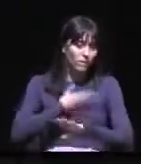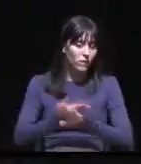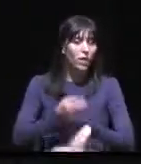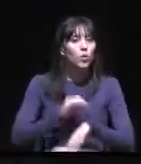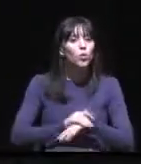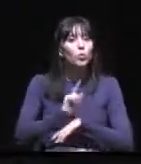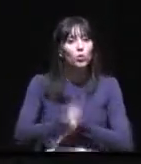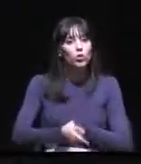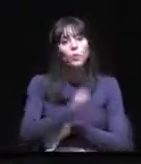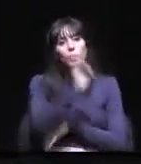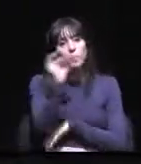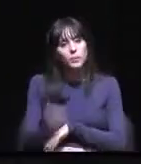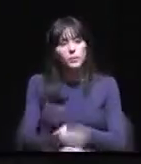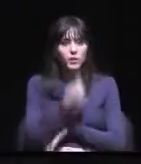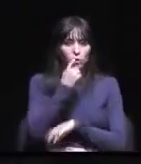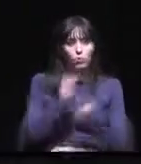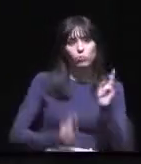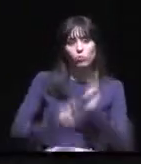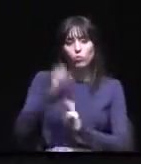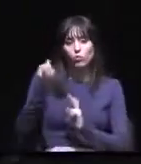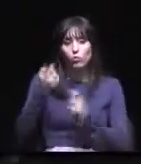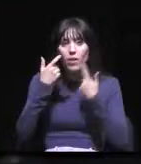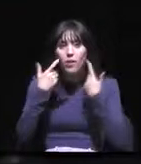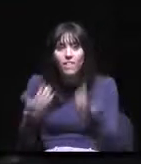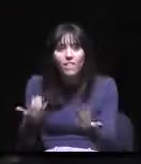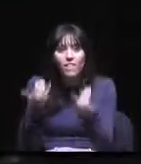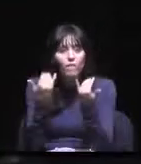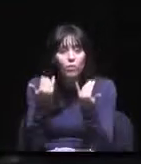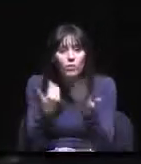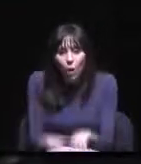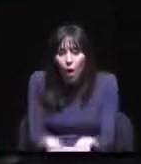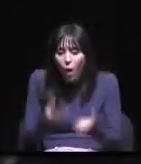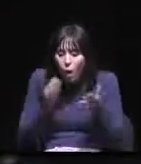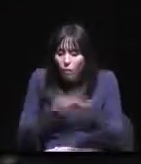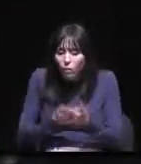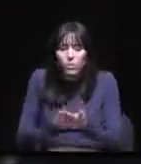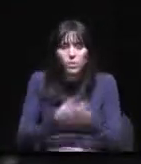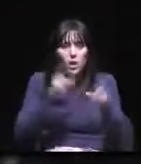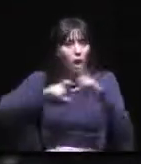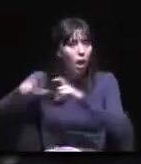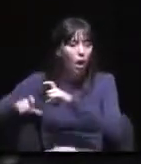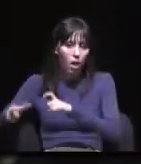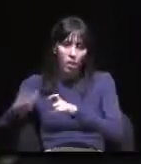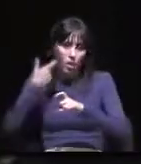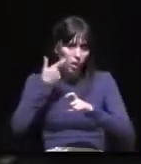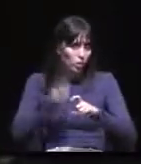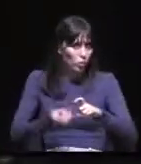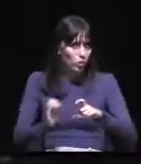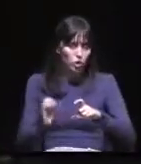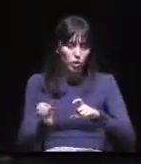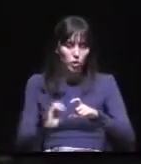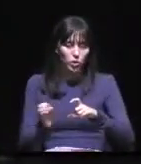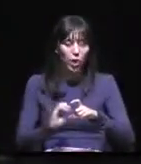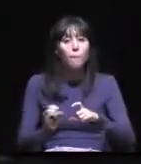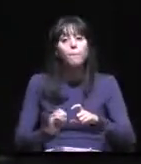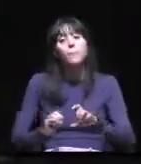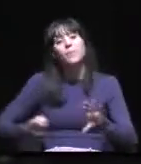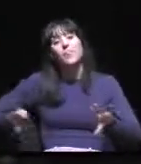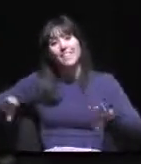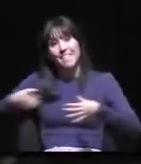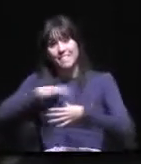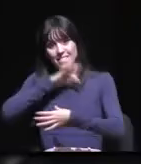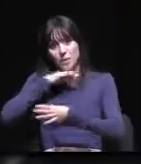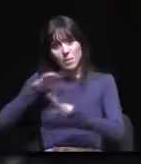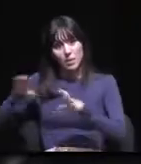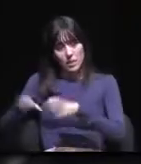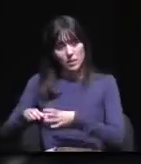de vida e das taxas de juro que é invisível nos dados oficiais. Concluindo que, quanto menor o rendimento do agregado familiar, maior